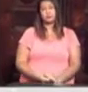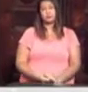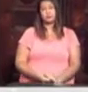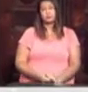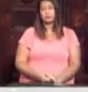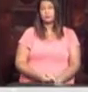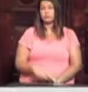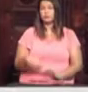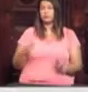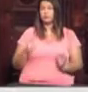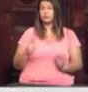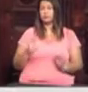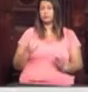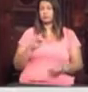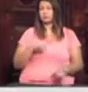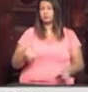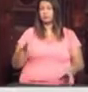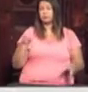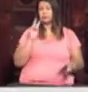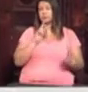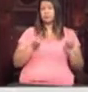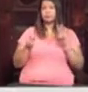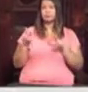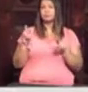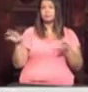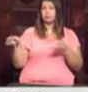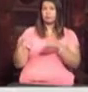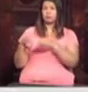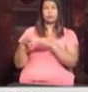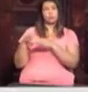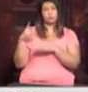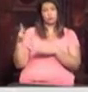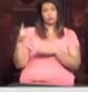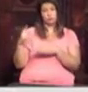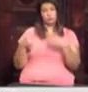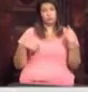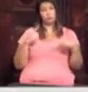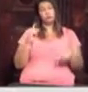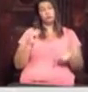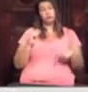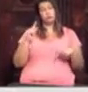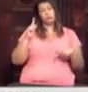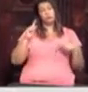O resultado da passagem desse grupo político é uma queda